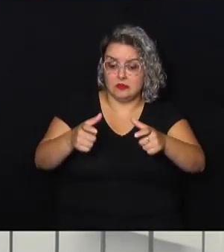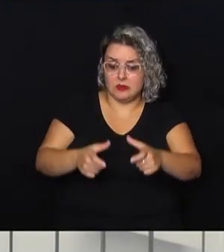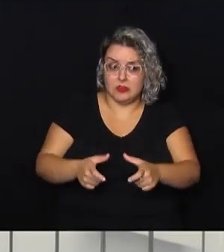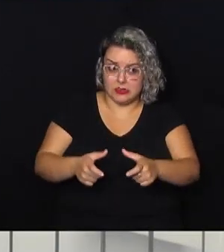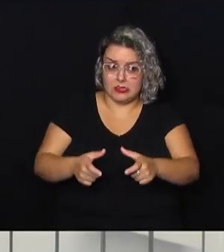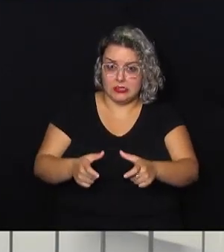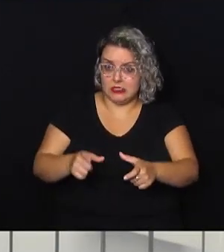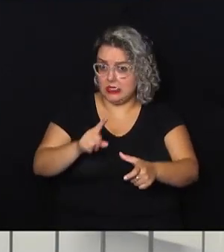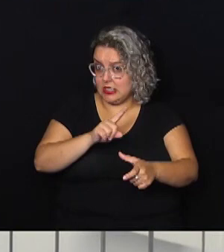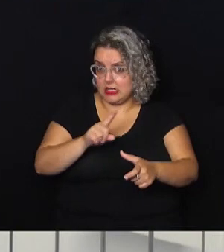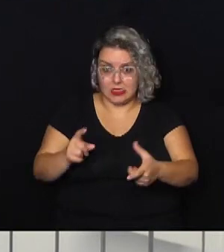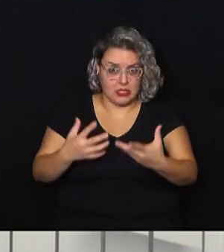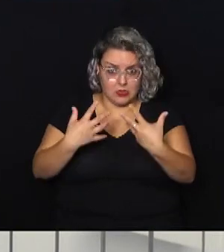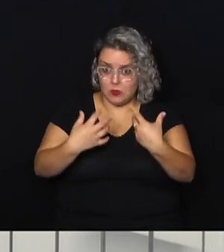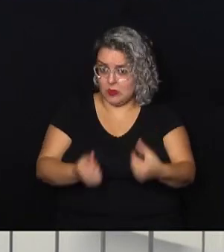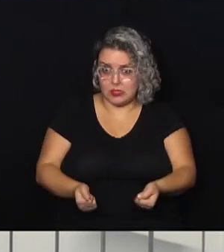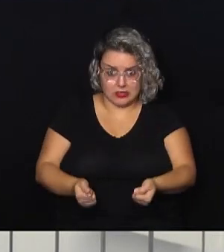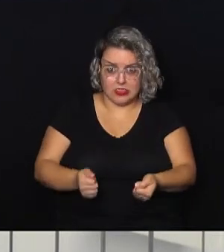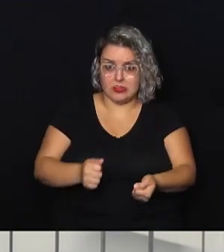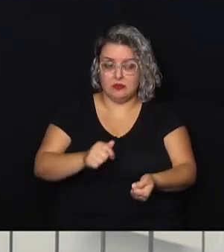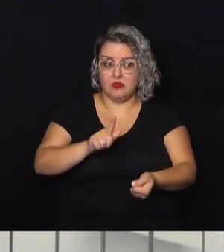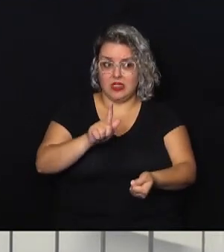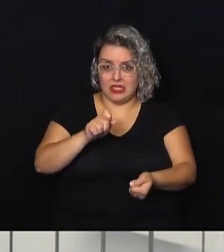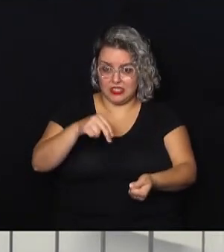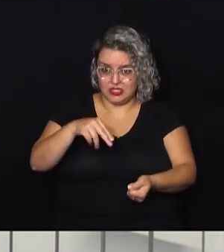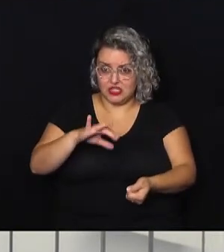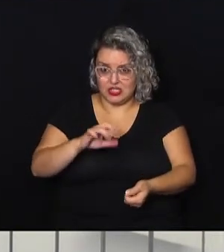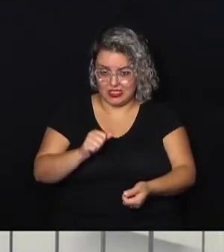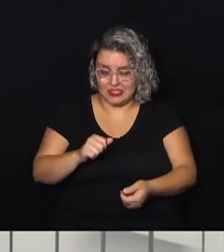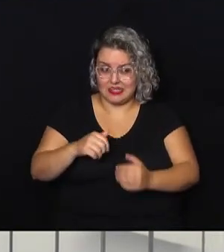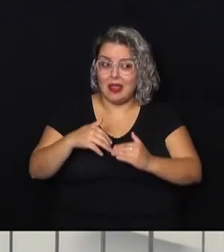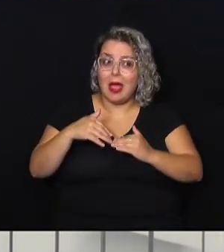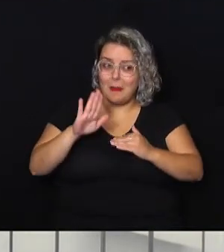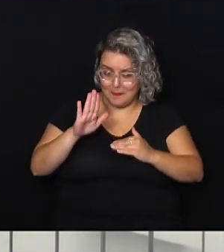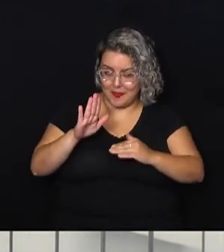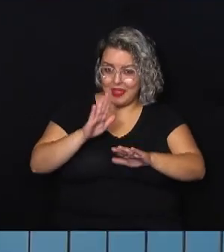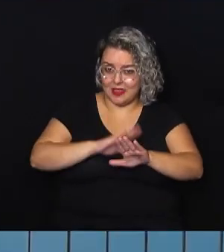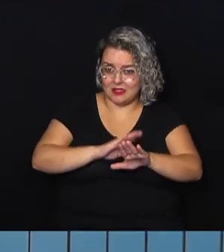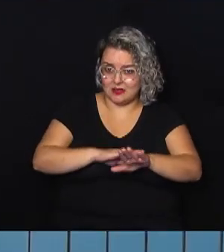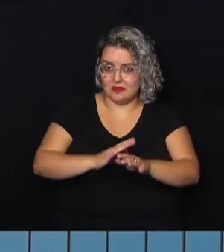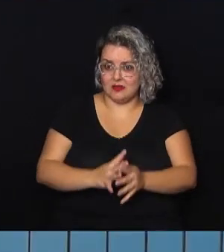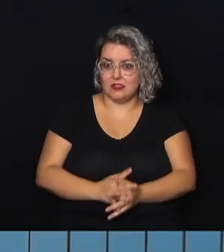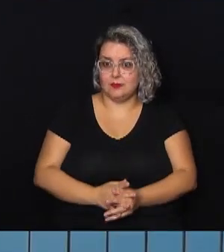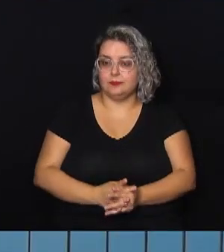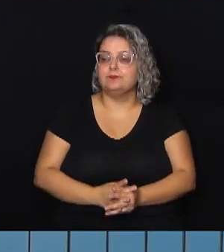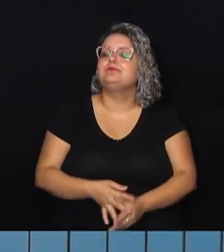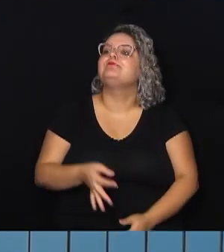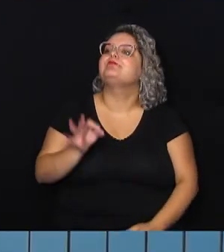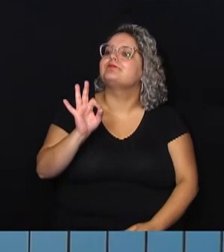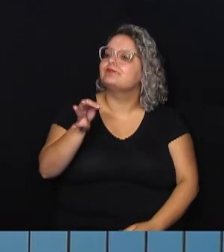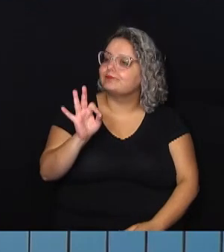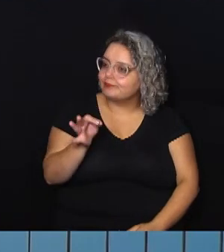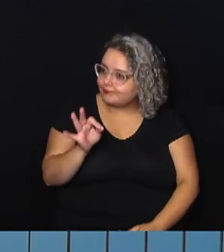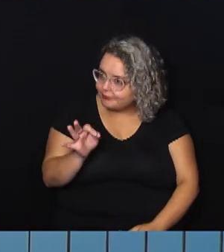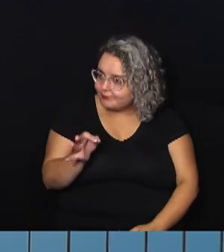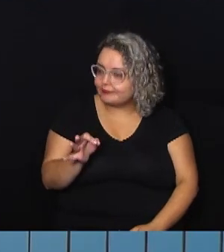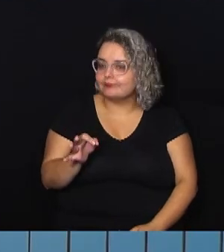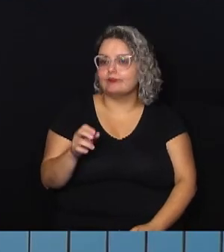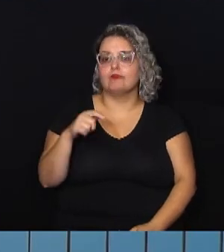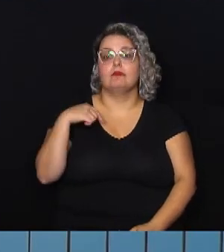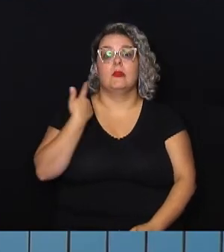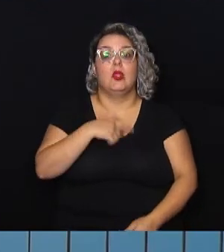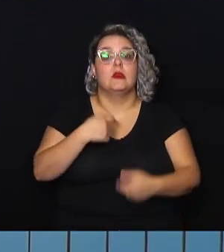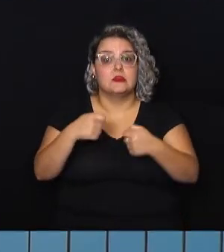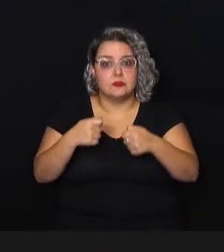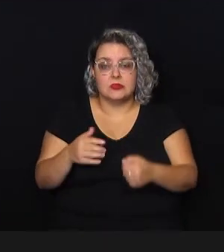não homologados pela agência extrapolam a função, é isso? Exatamente. A gente precisa